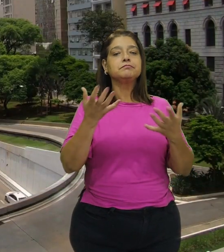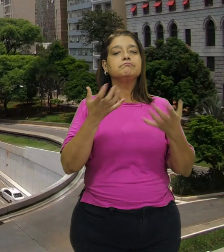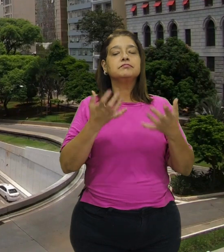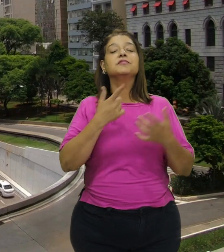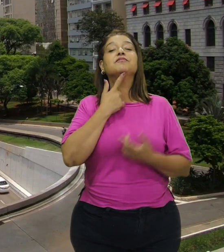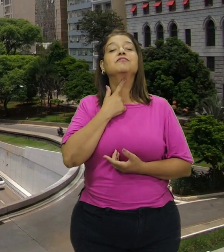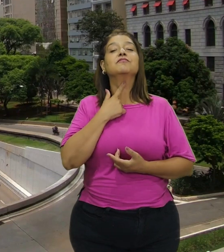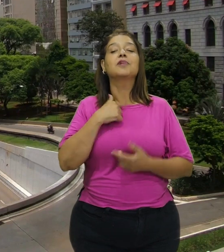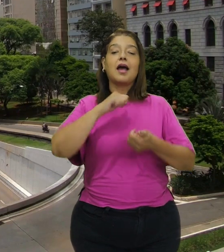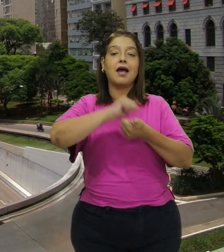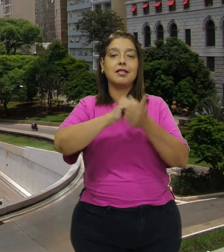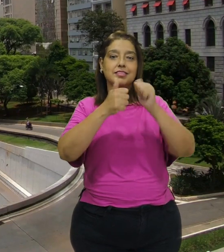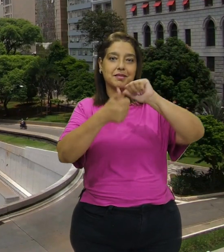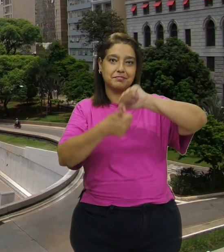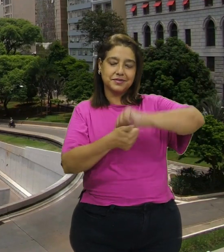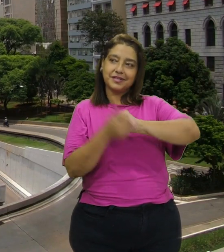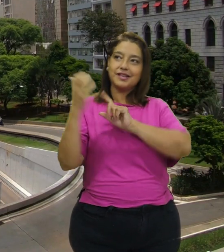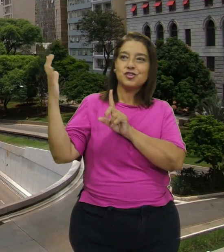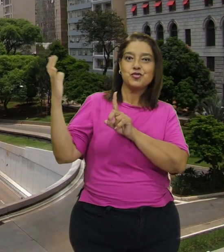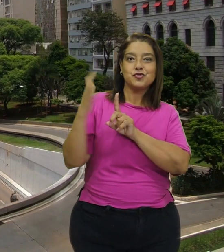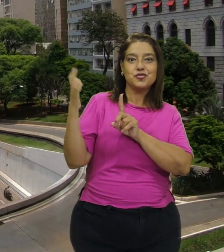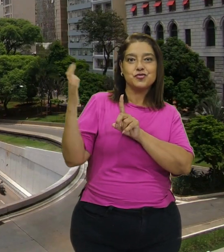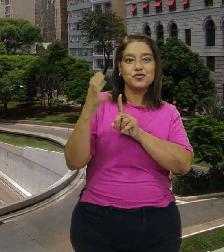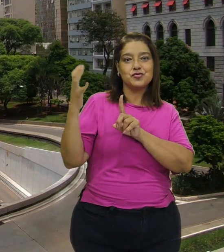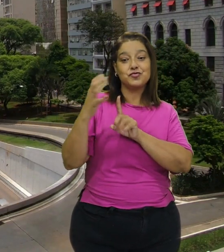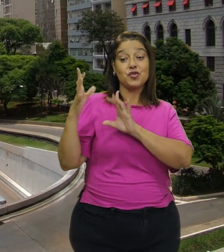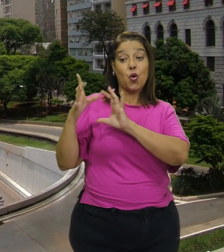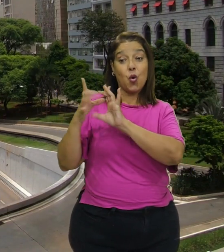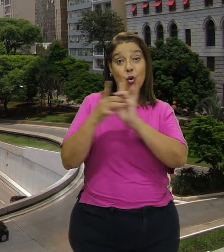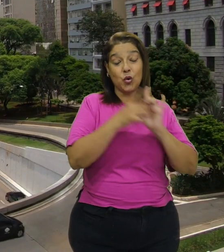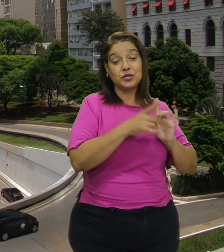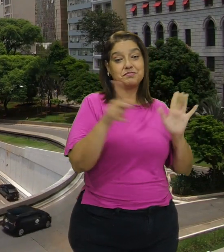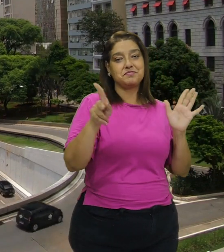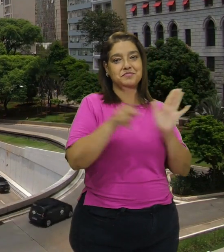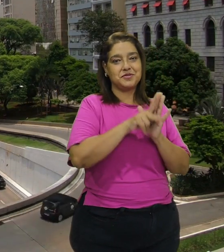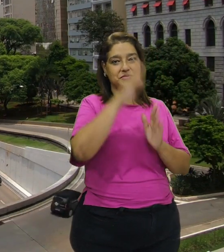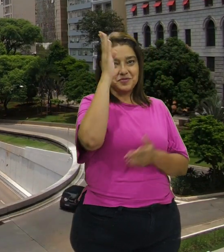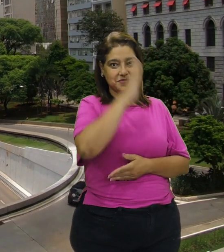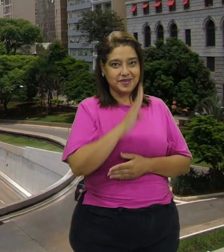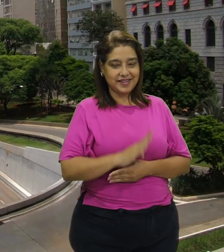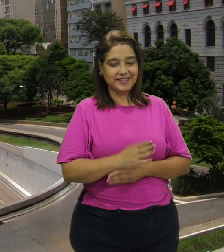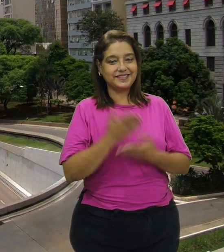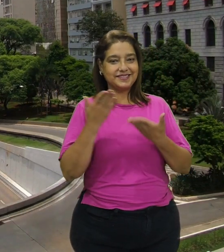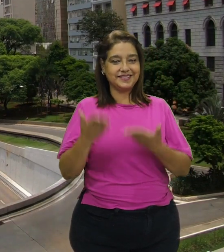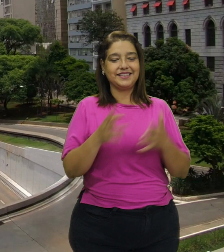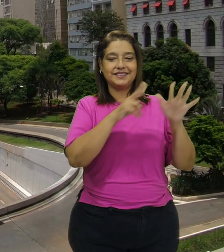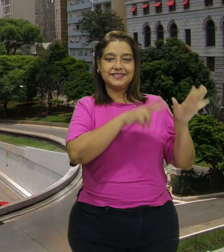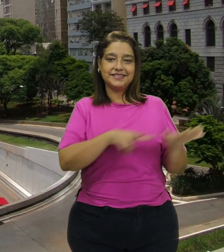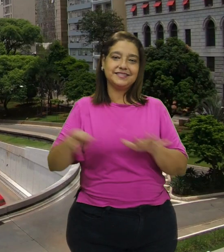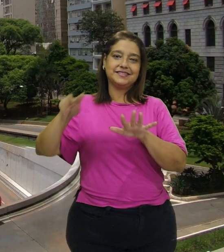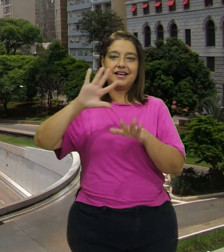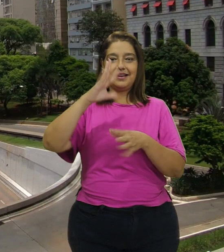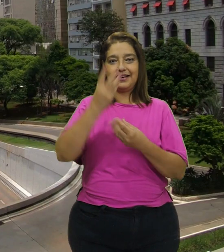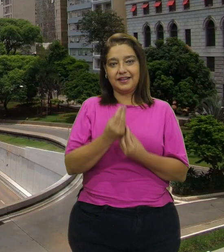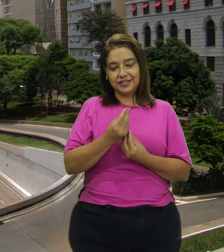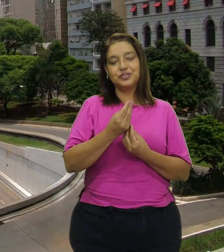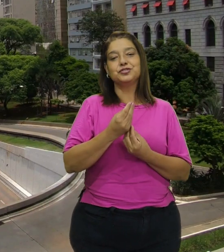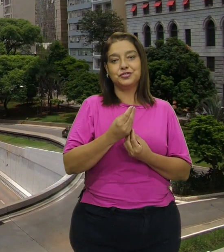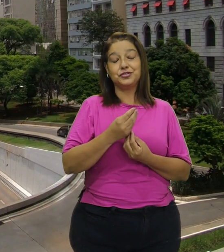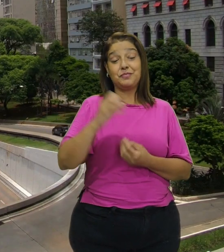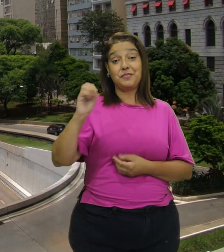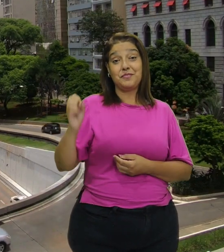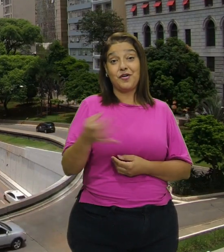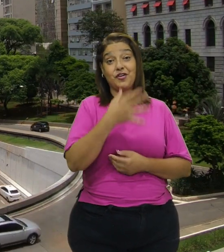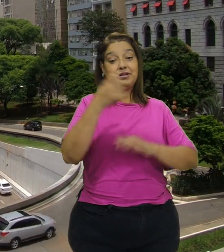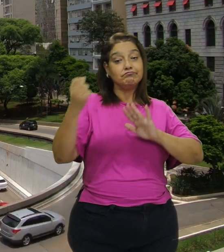de adaptar essas influências ao contexto brasileiro. A Semana de Arte Moderna marcou